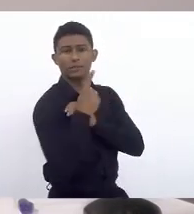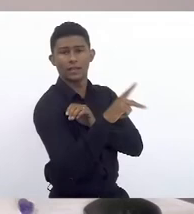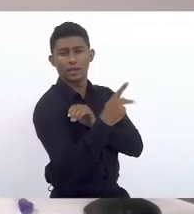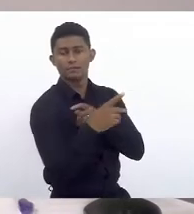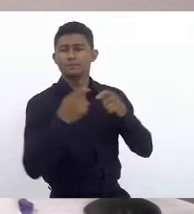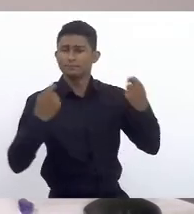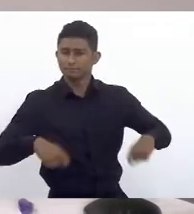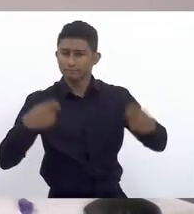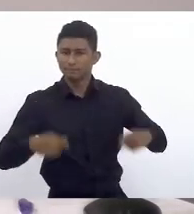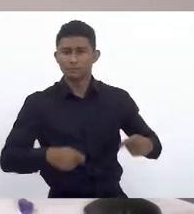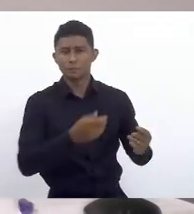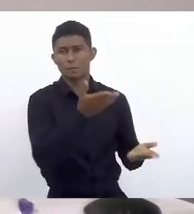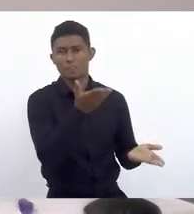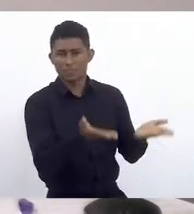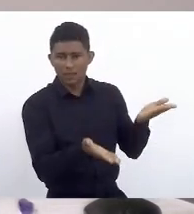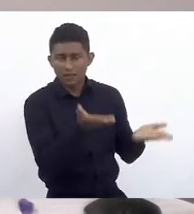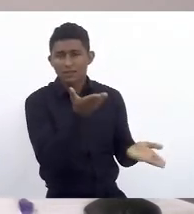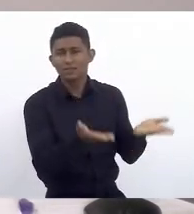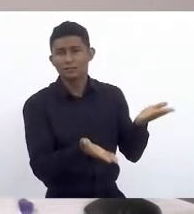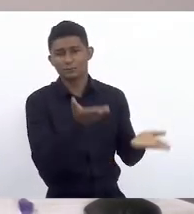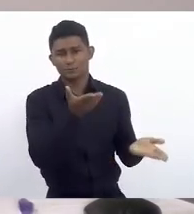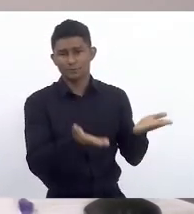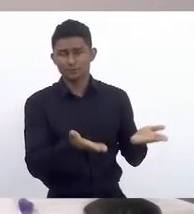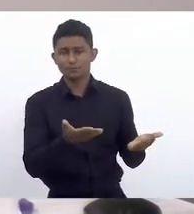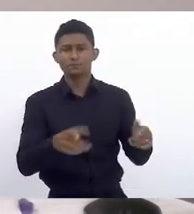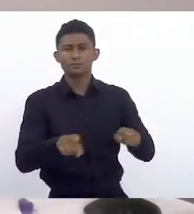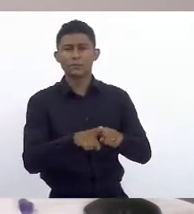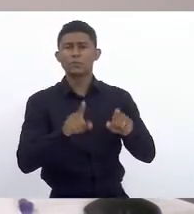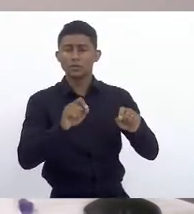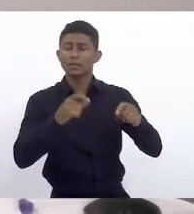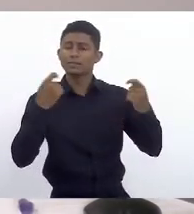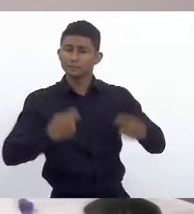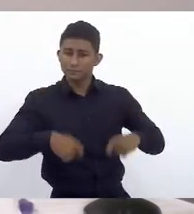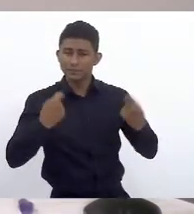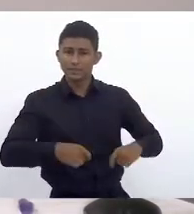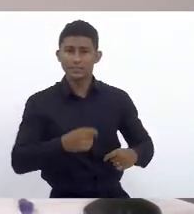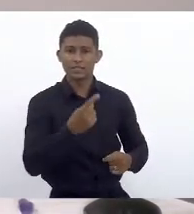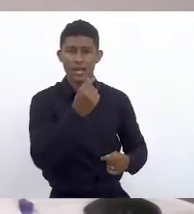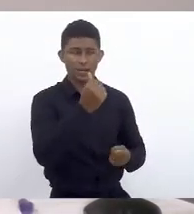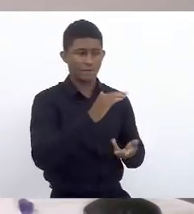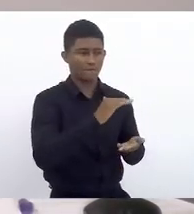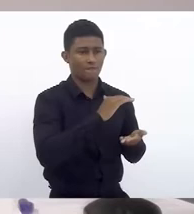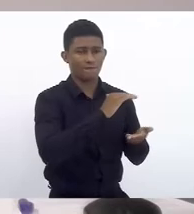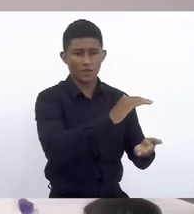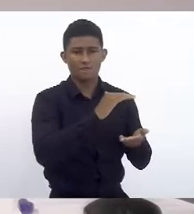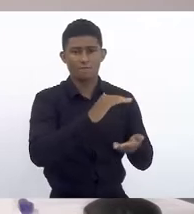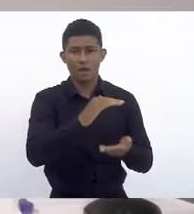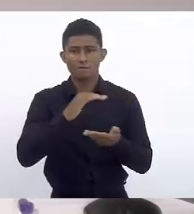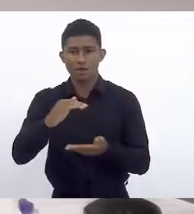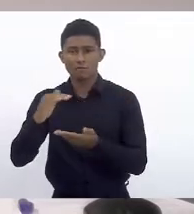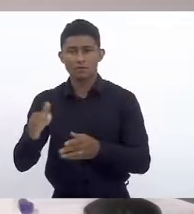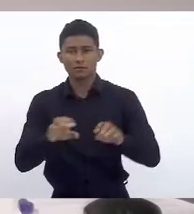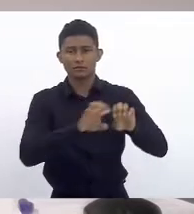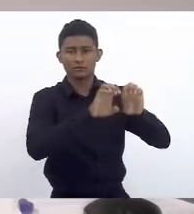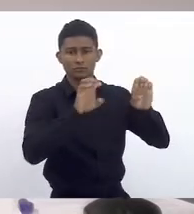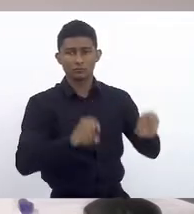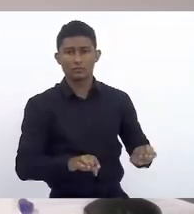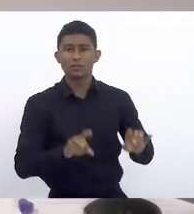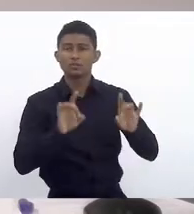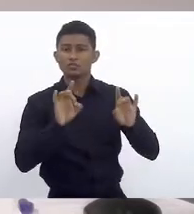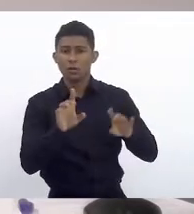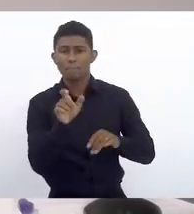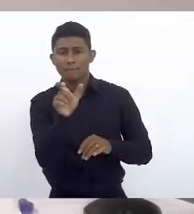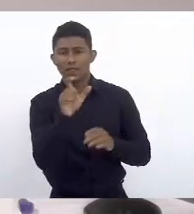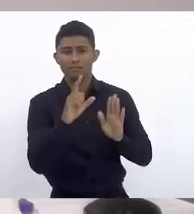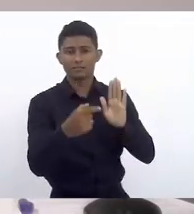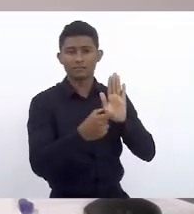ter equilíbrio, mas precisa também ter investimentos estruturantes. Então, é só superar isso.